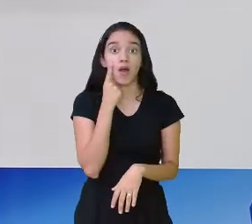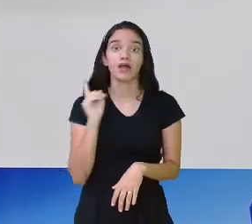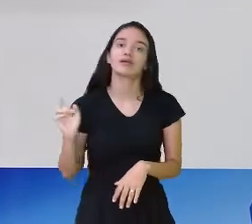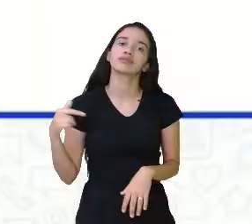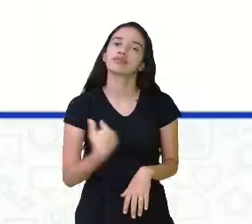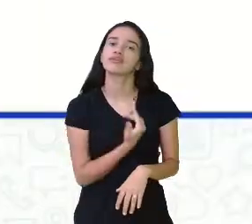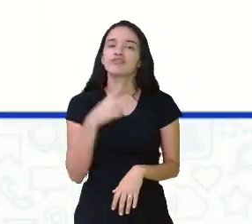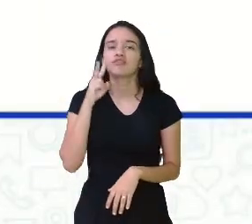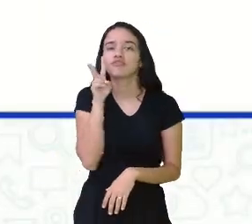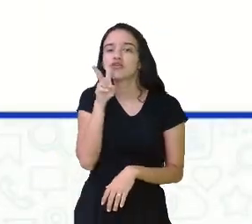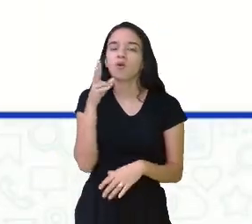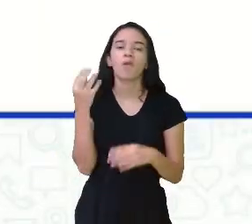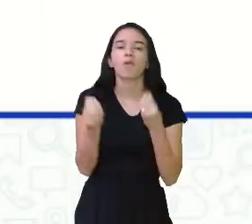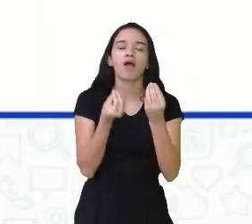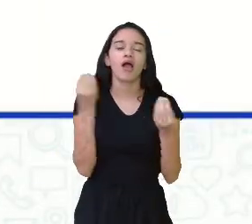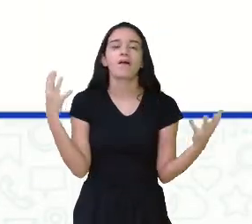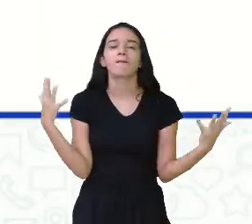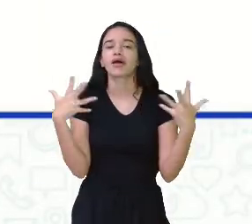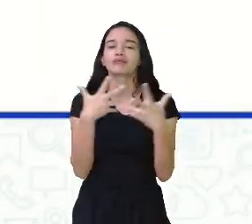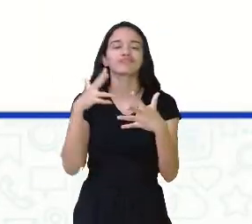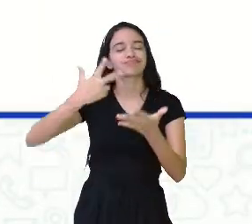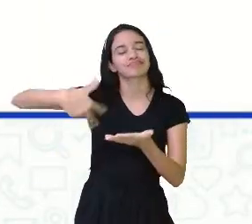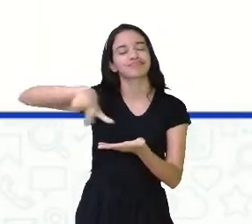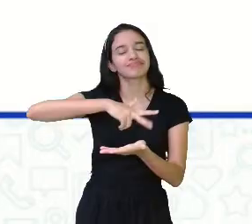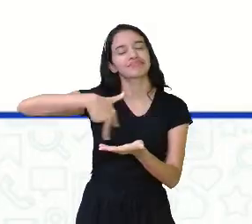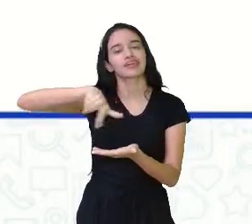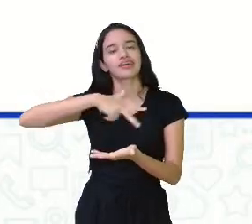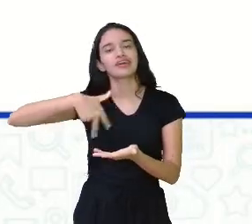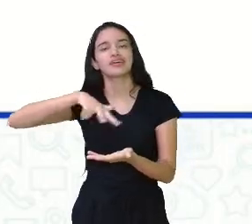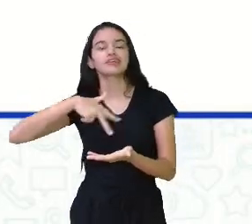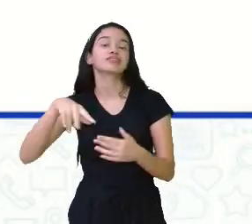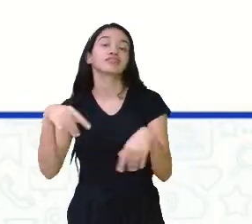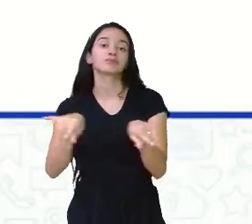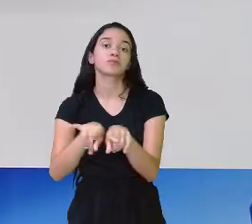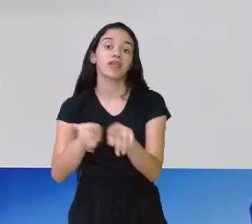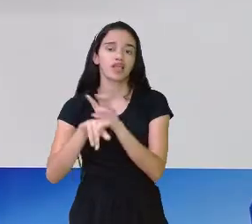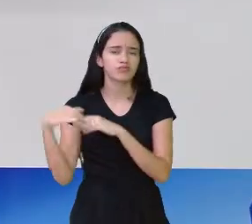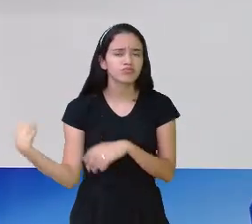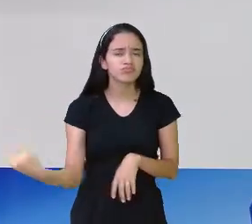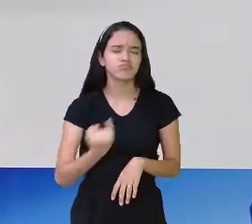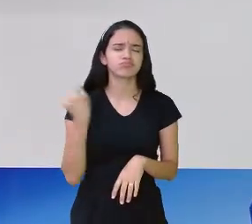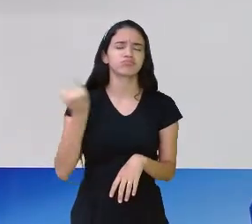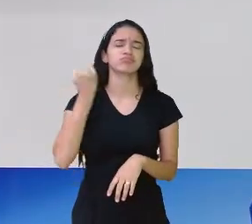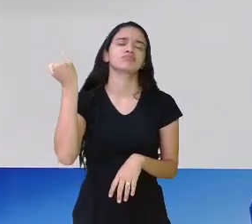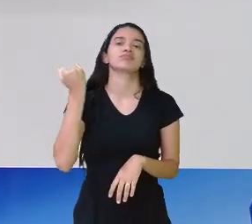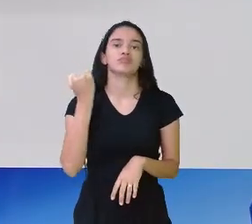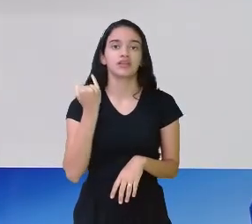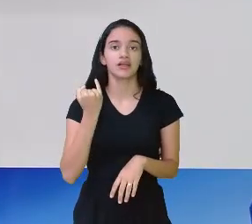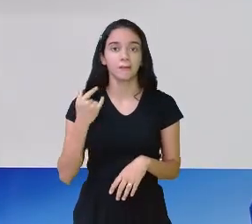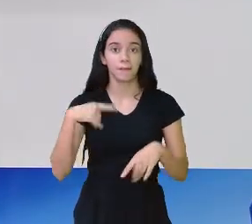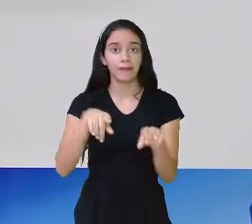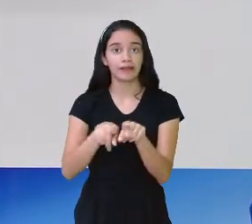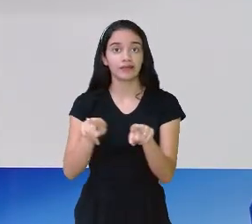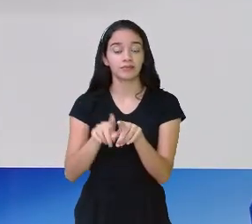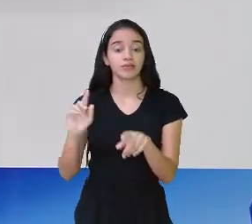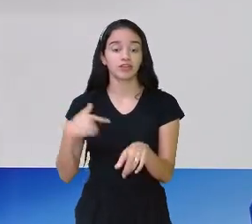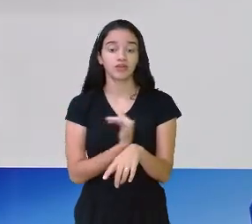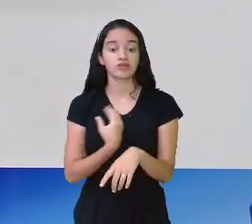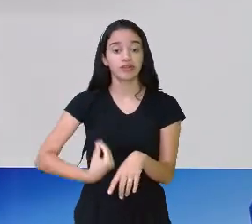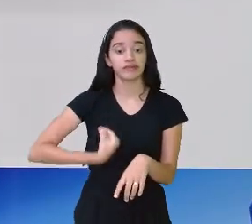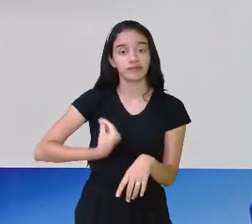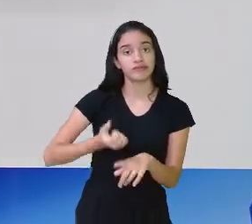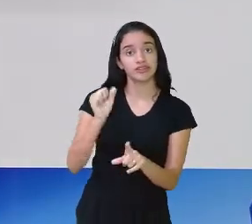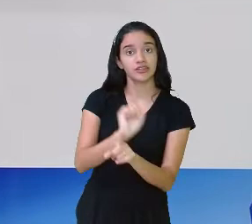já viu como é maravilhoso dançar, né? Como é importante dançar. Tanto como parte da nossa vida, da